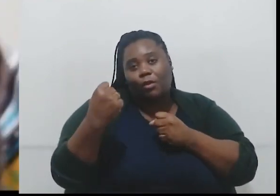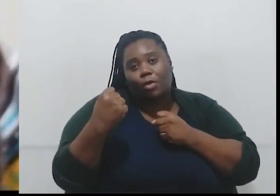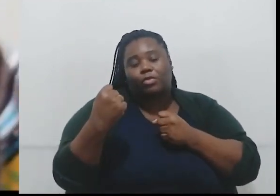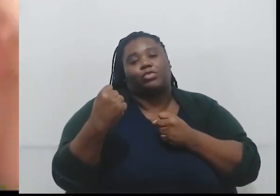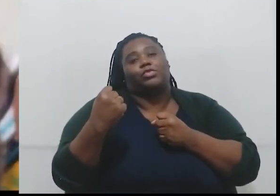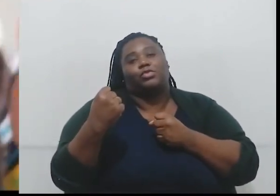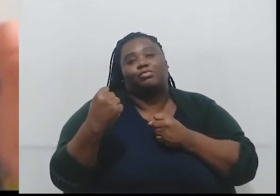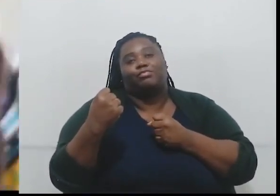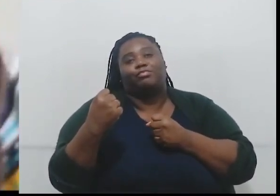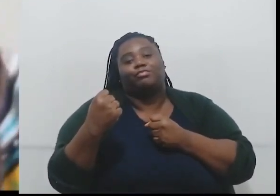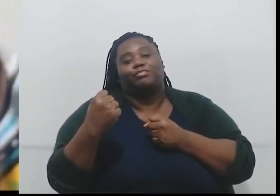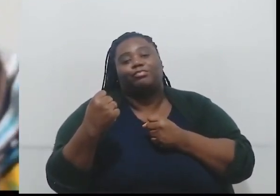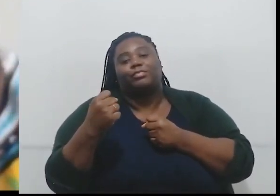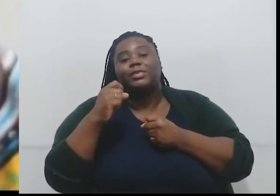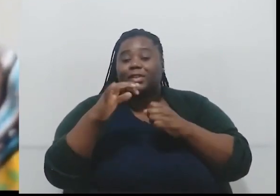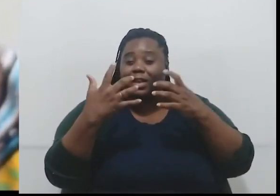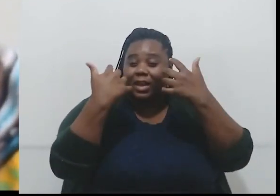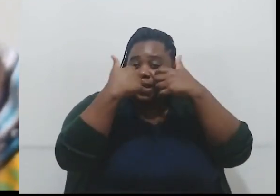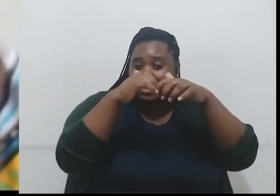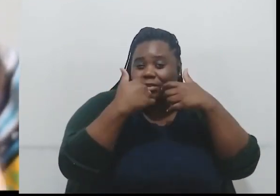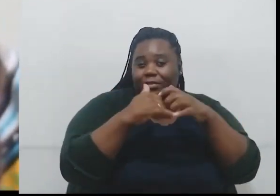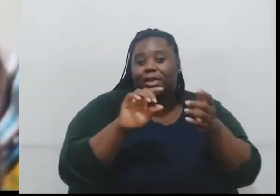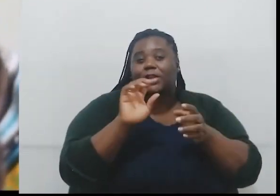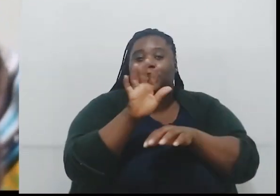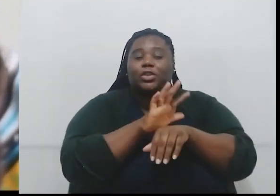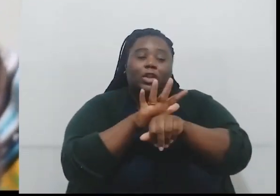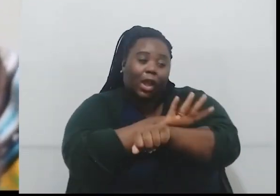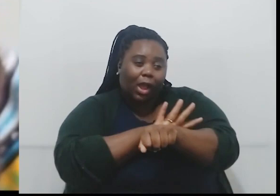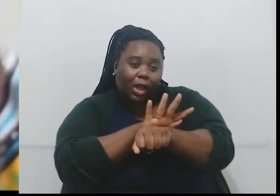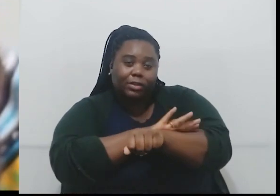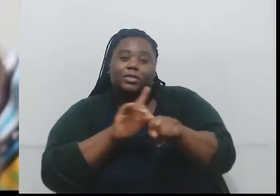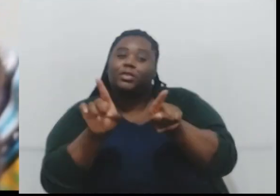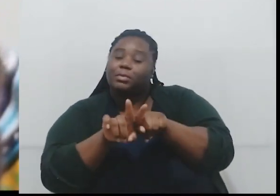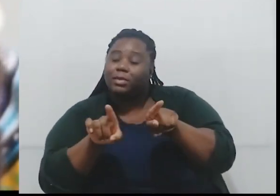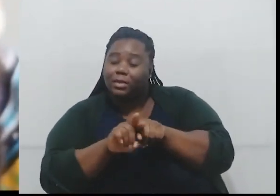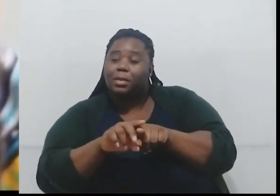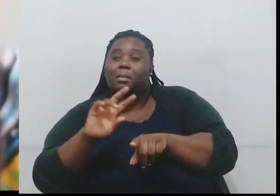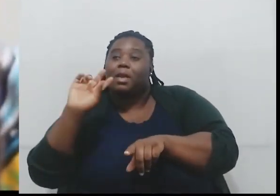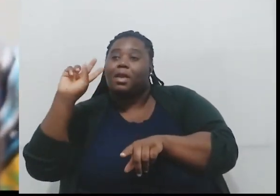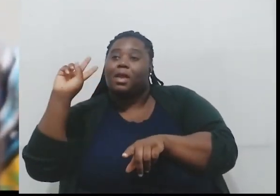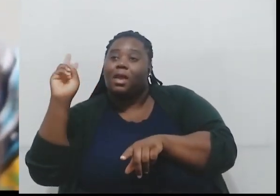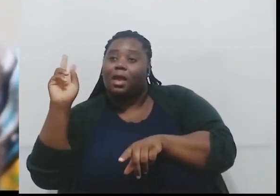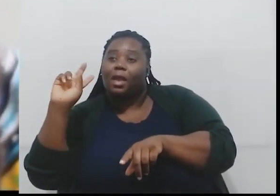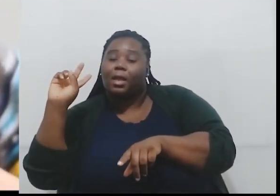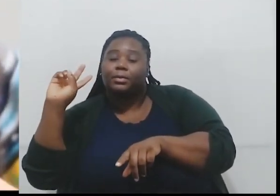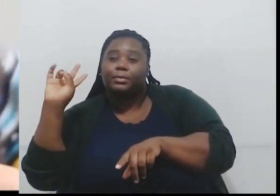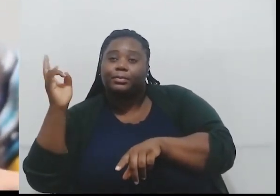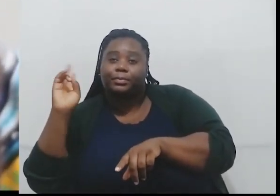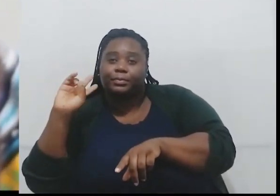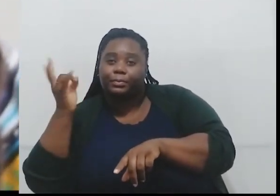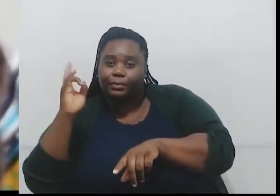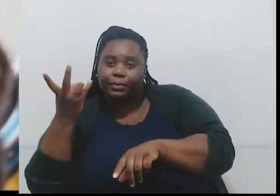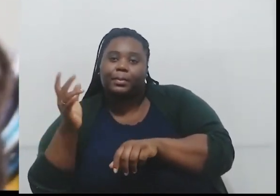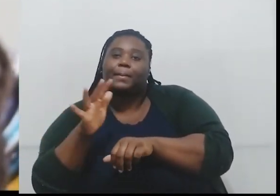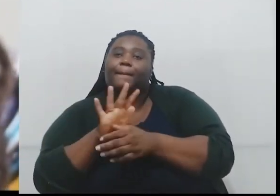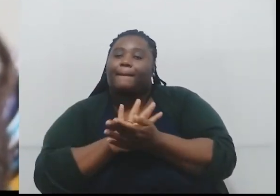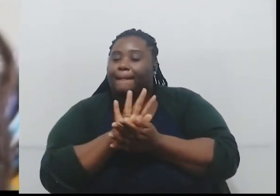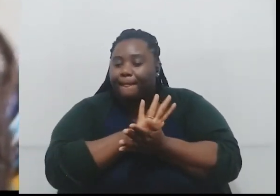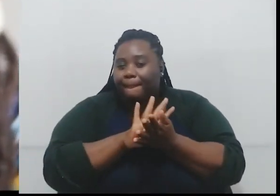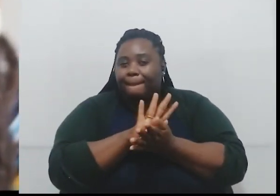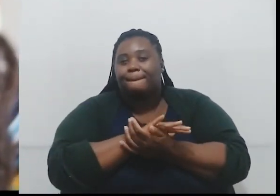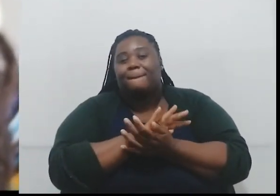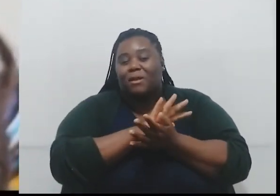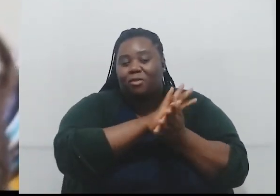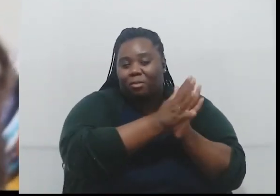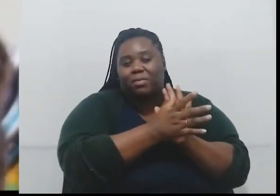sobre LGBTfobia. Me preocupa nisso, mas me preocupa também muito na relação afetiva com as coisas,